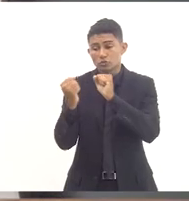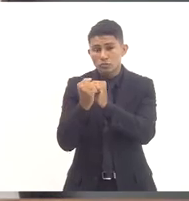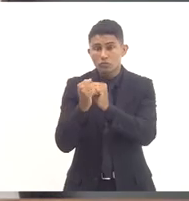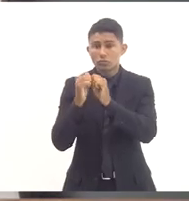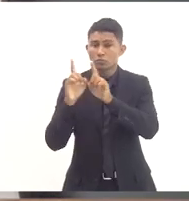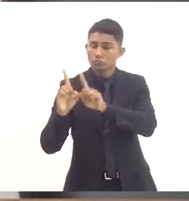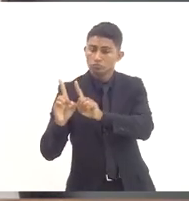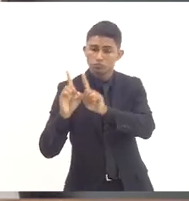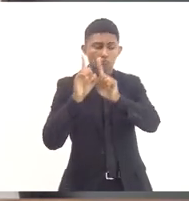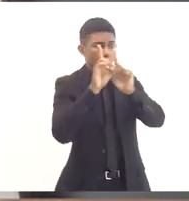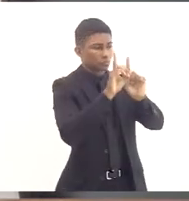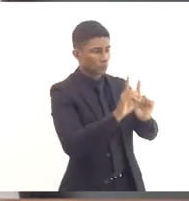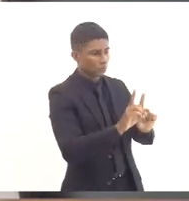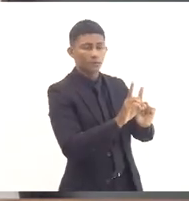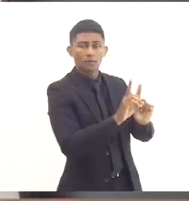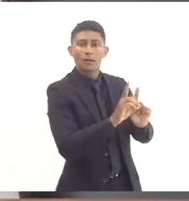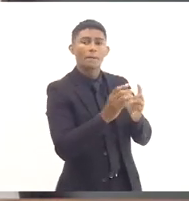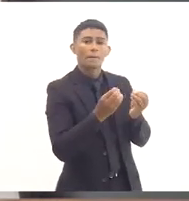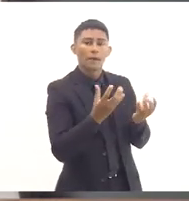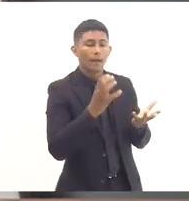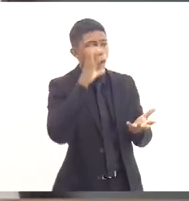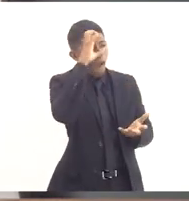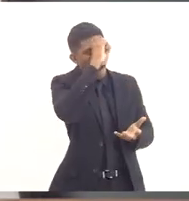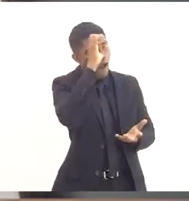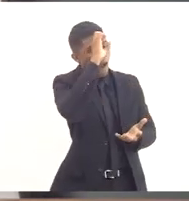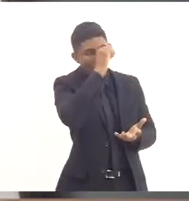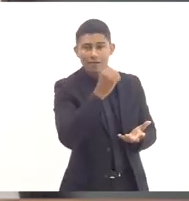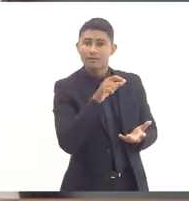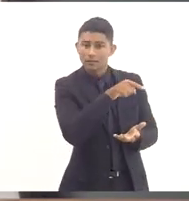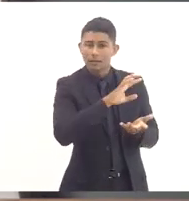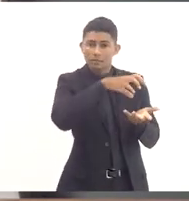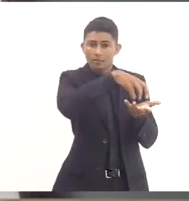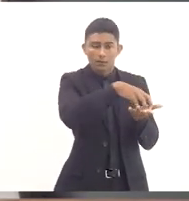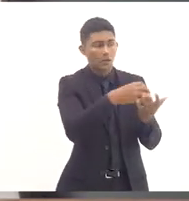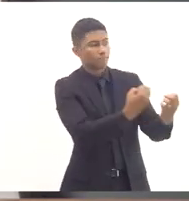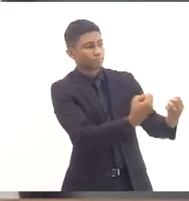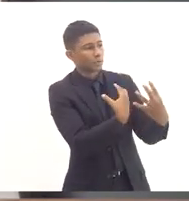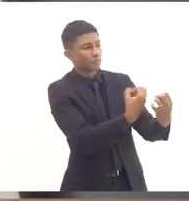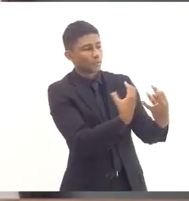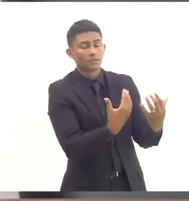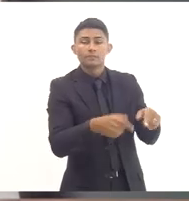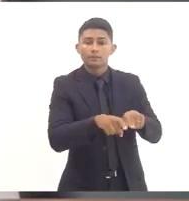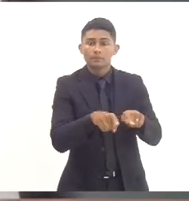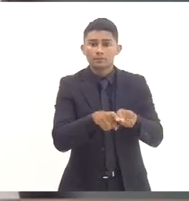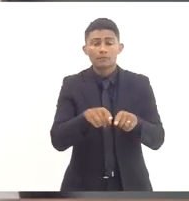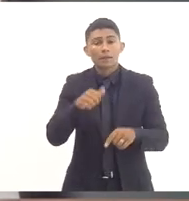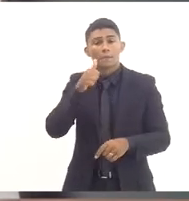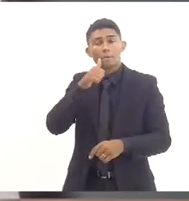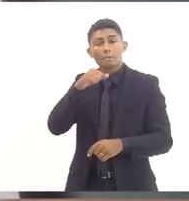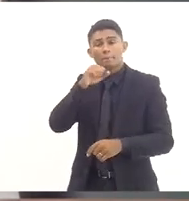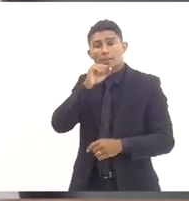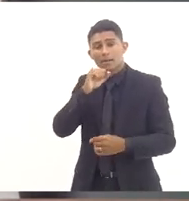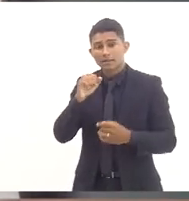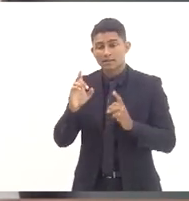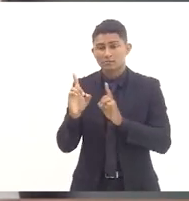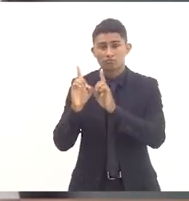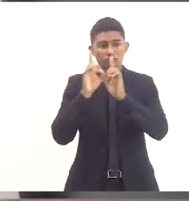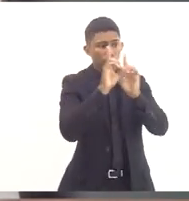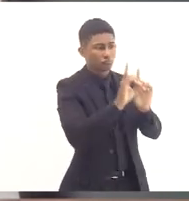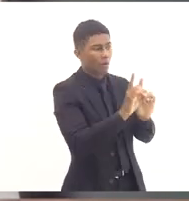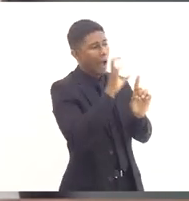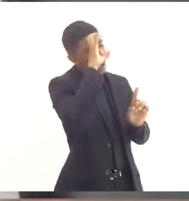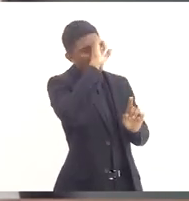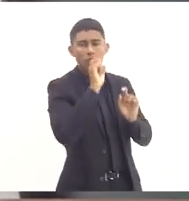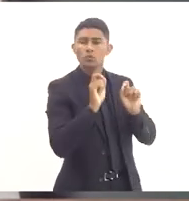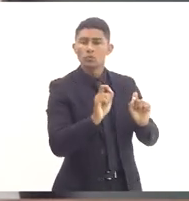ter alguma atividade que onde elas pudessem ter uma remuneração também elas podem aprender a arte elas podem